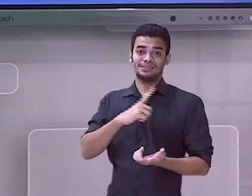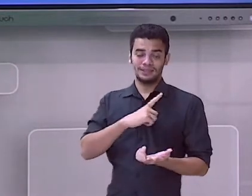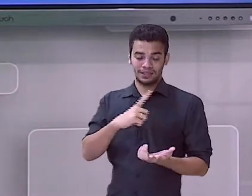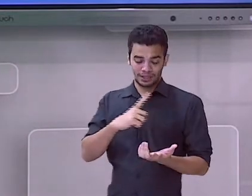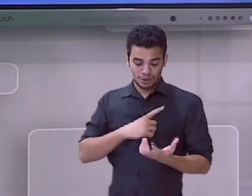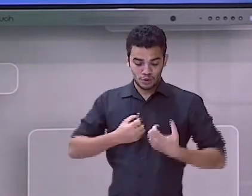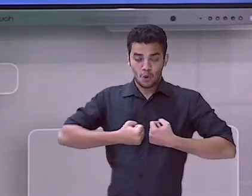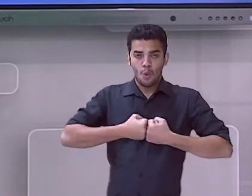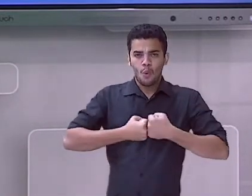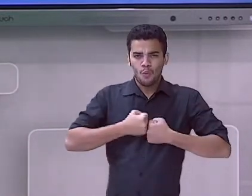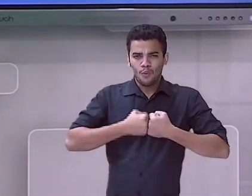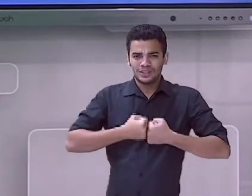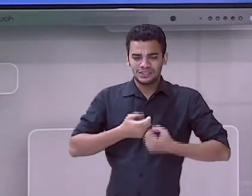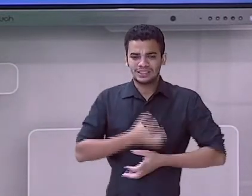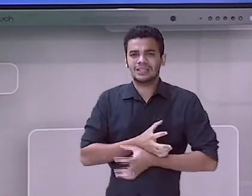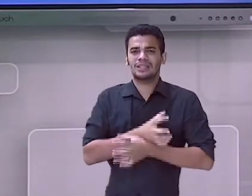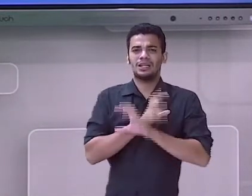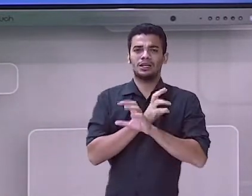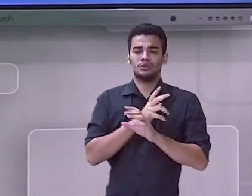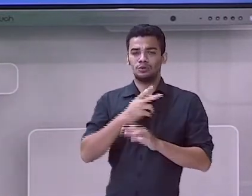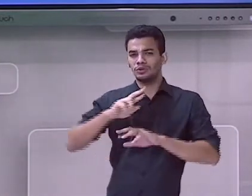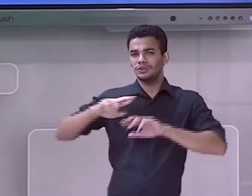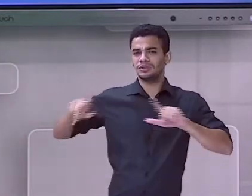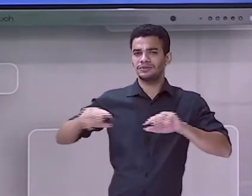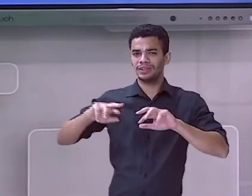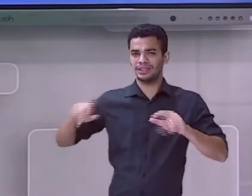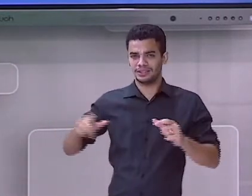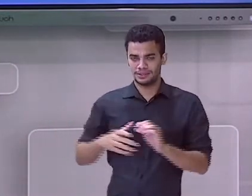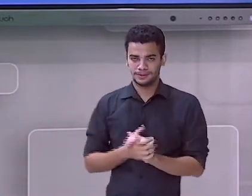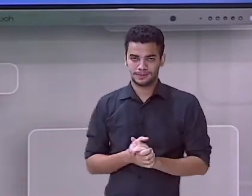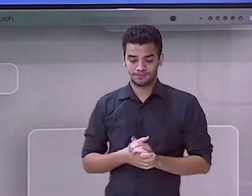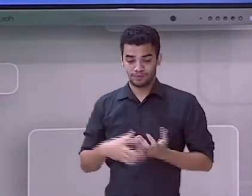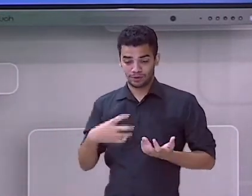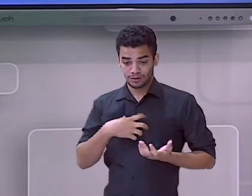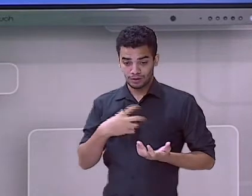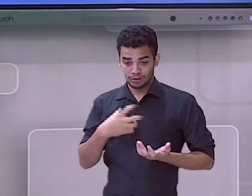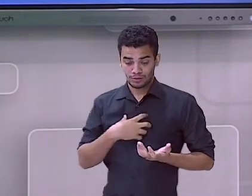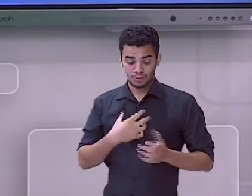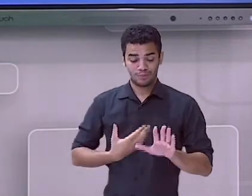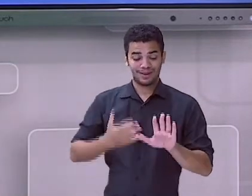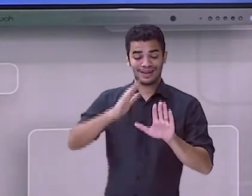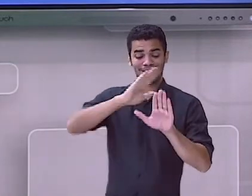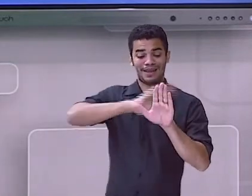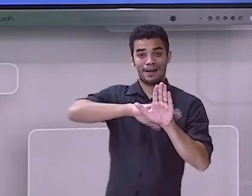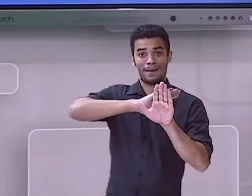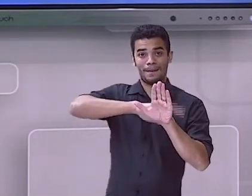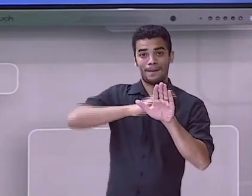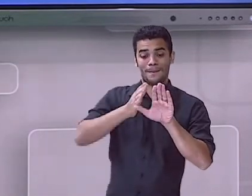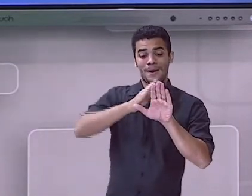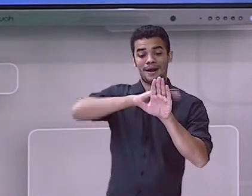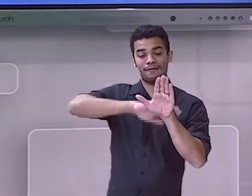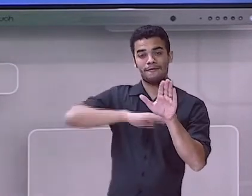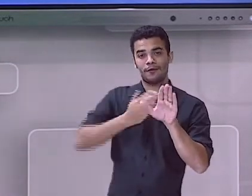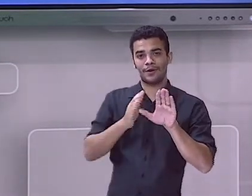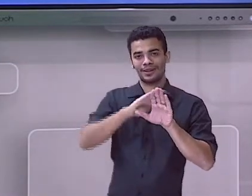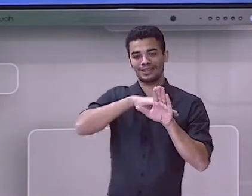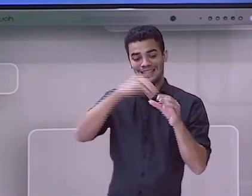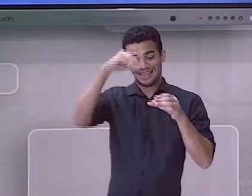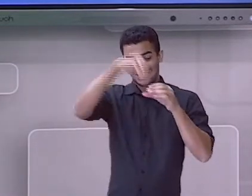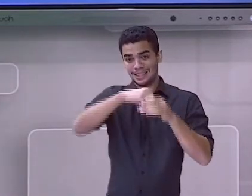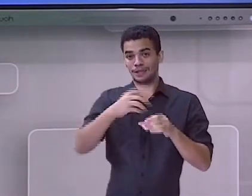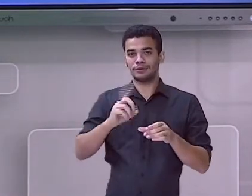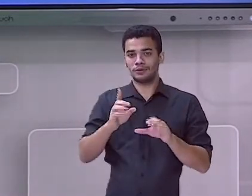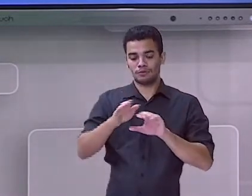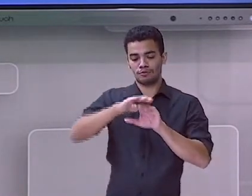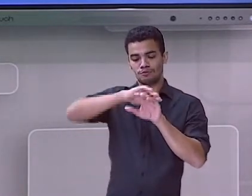Esse exoesqueleto, nós aprendemos que ele é feito de quitina. Muito bem. O maior número